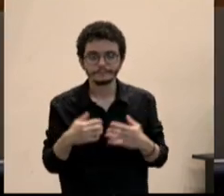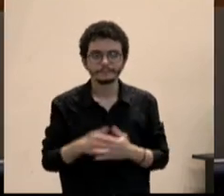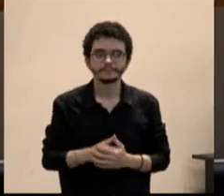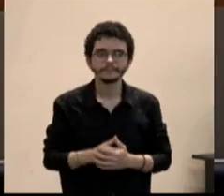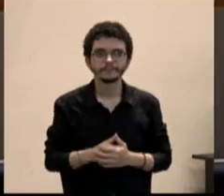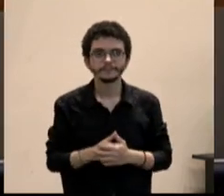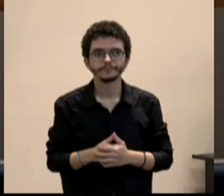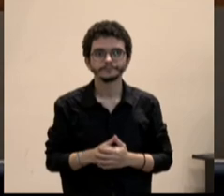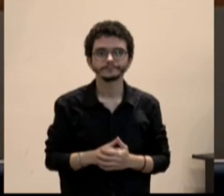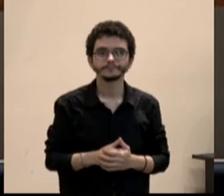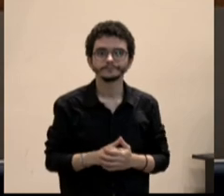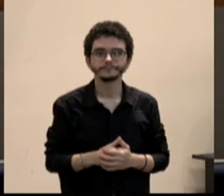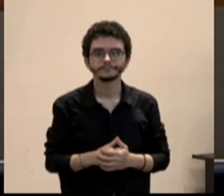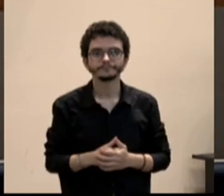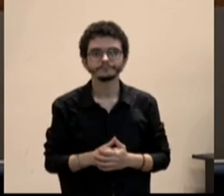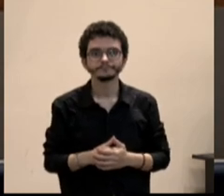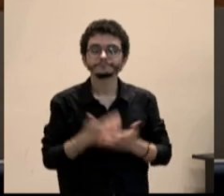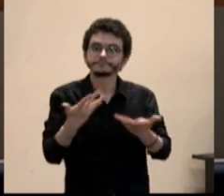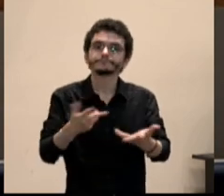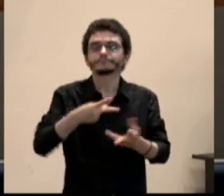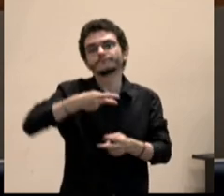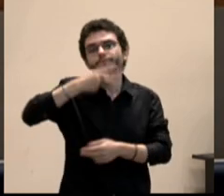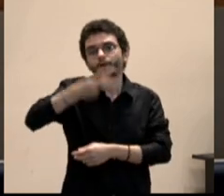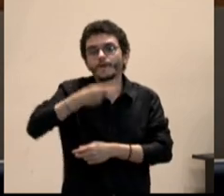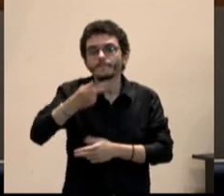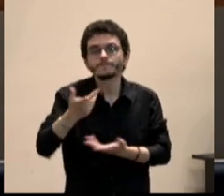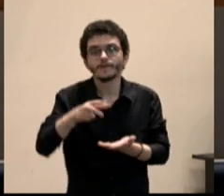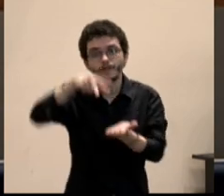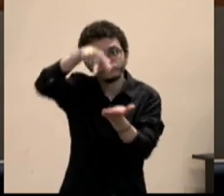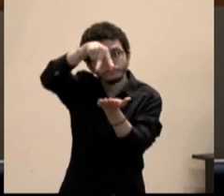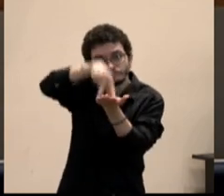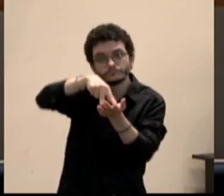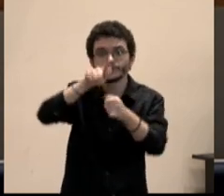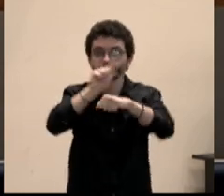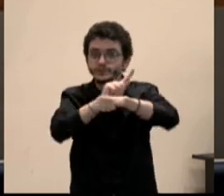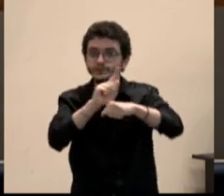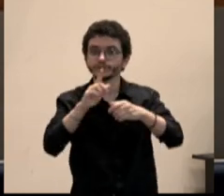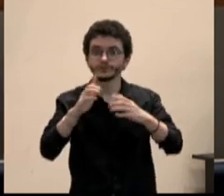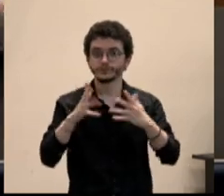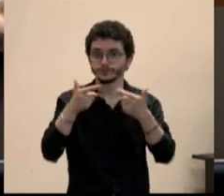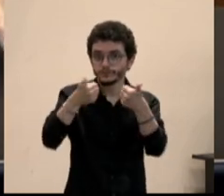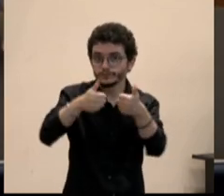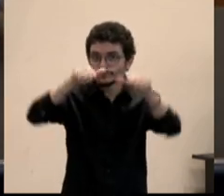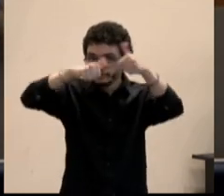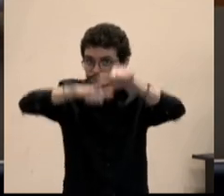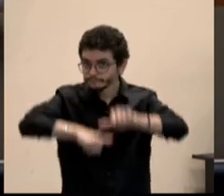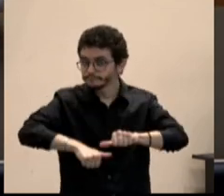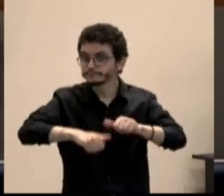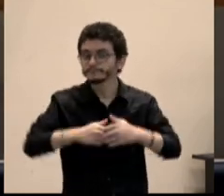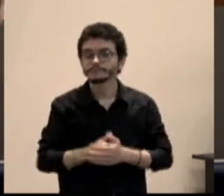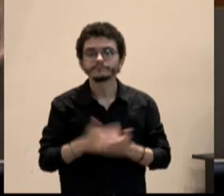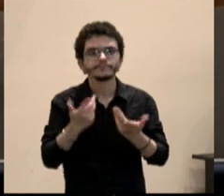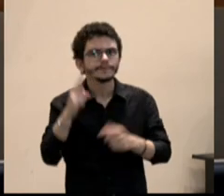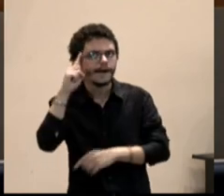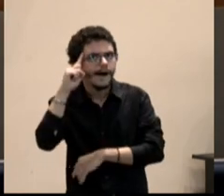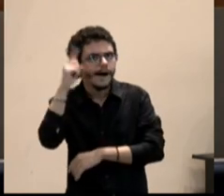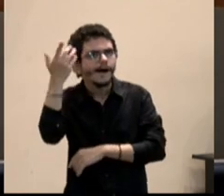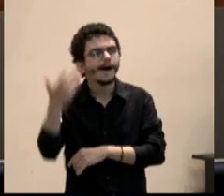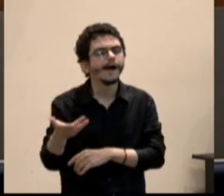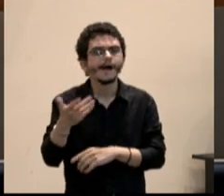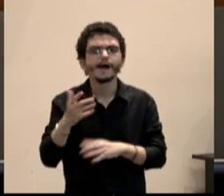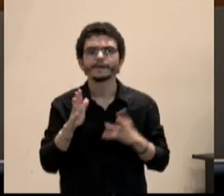E aí... como eu disse, o tripé gestão, qualidade e avaliação. Então, a ideia de a